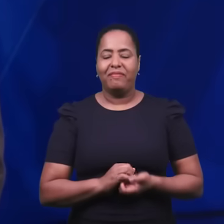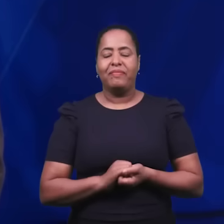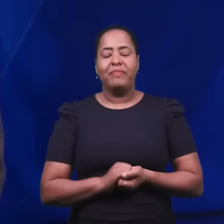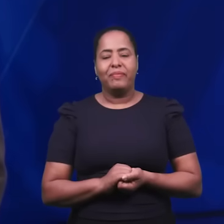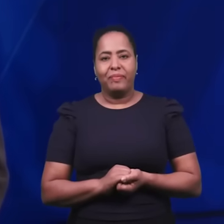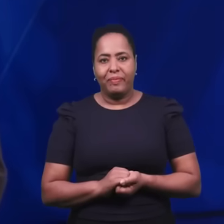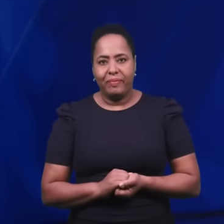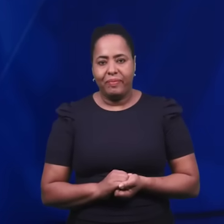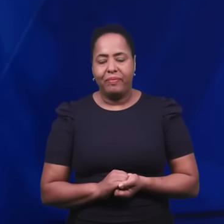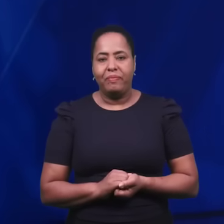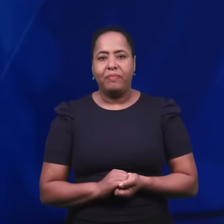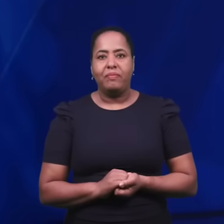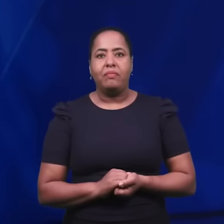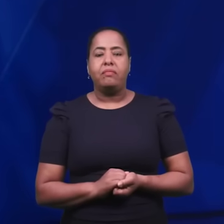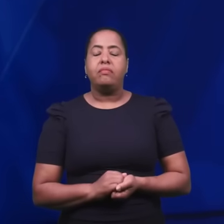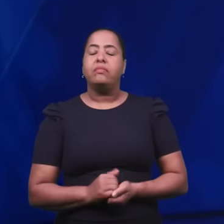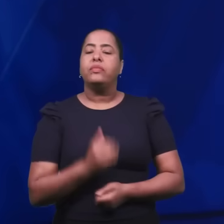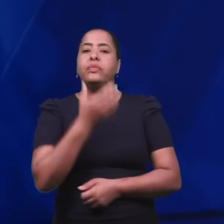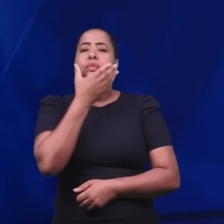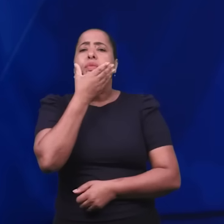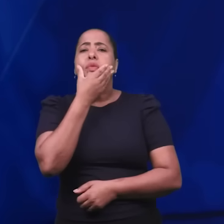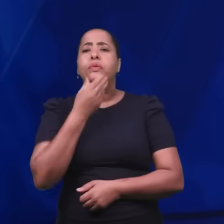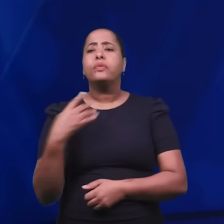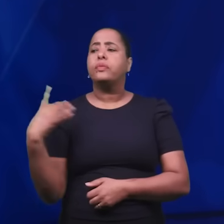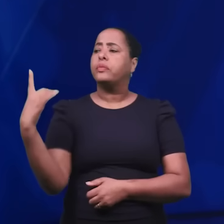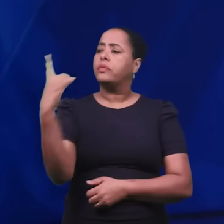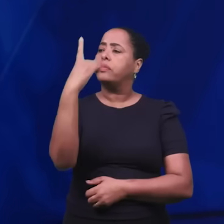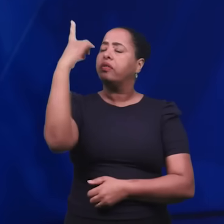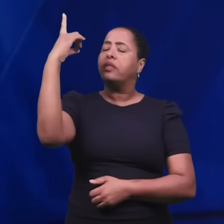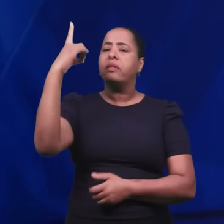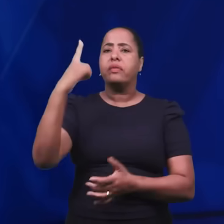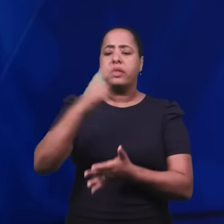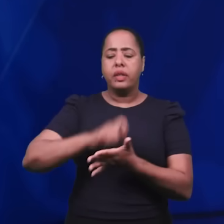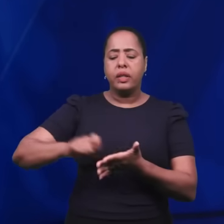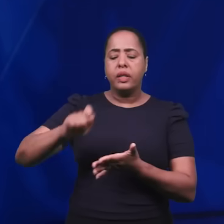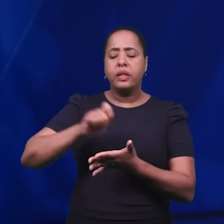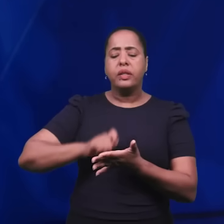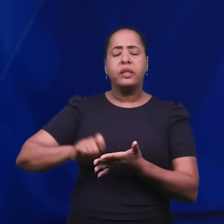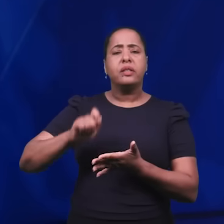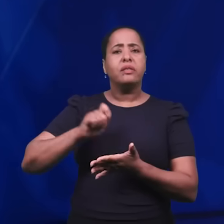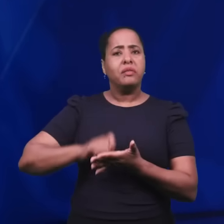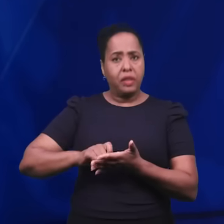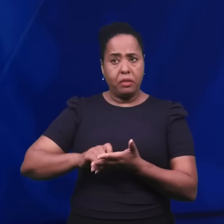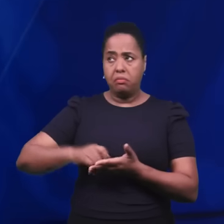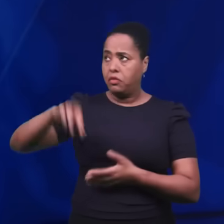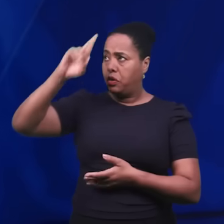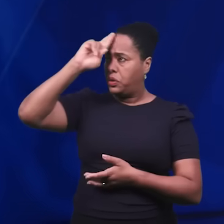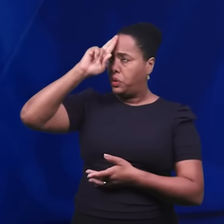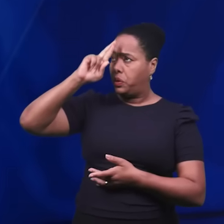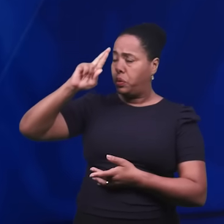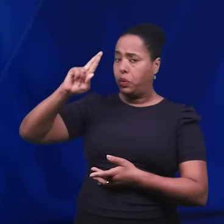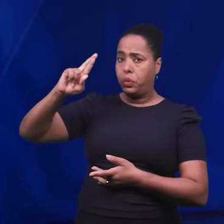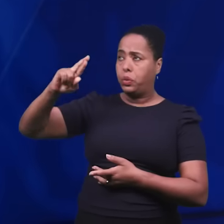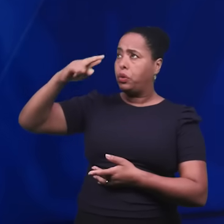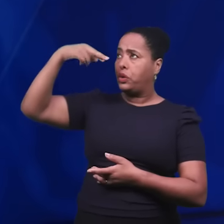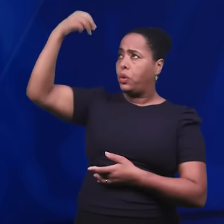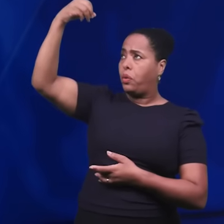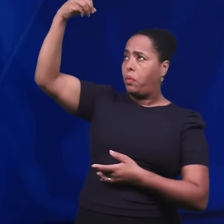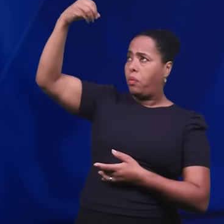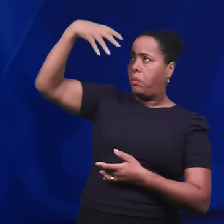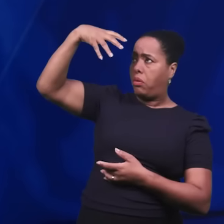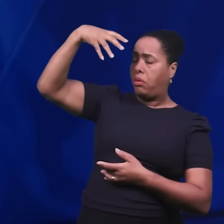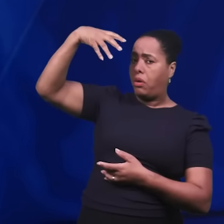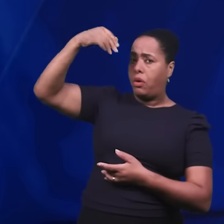meus irmãos, Davi escreveu dizendo: o Senhor é a minha lâmpada, o Senhor é a